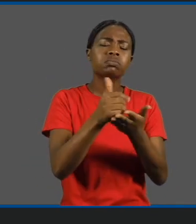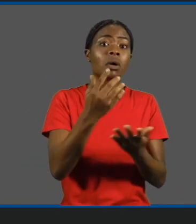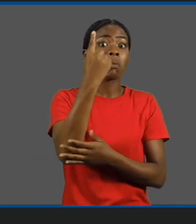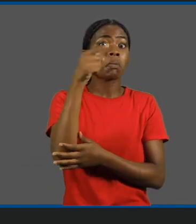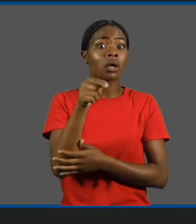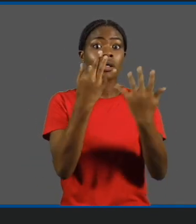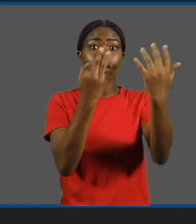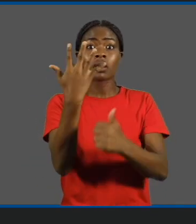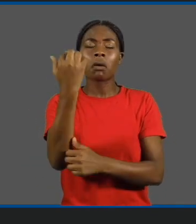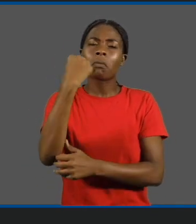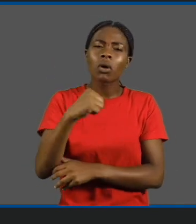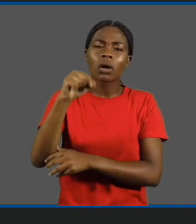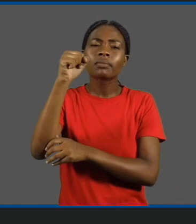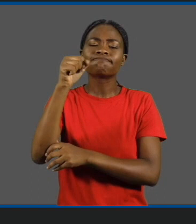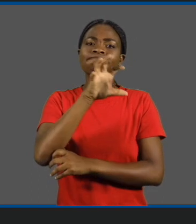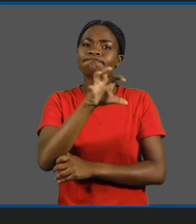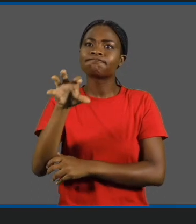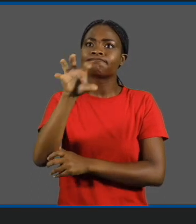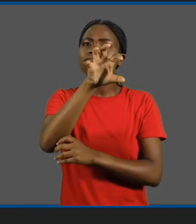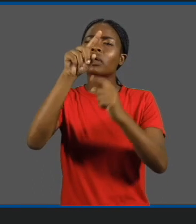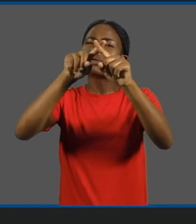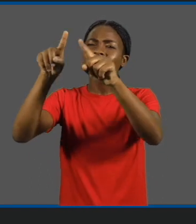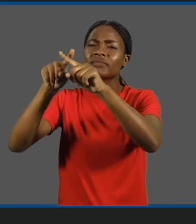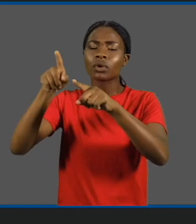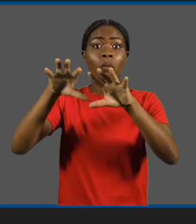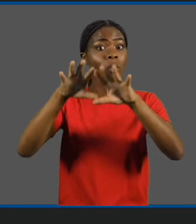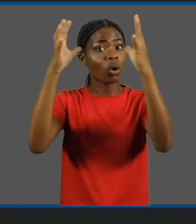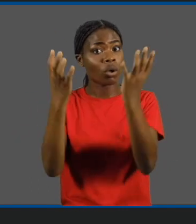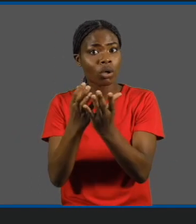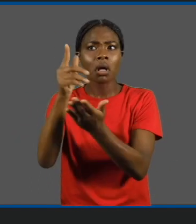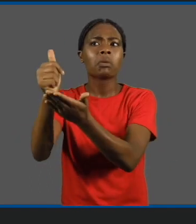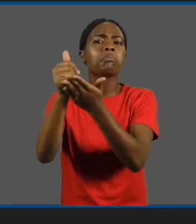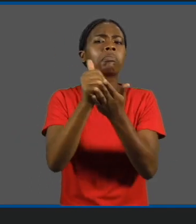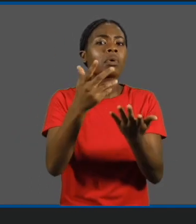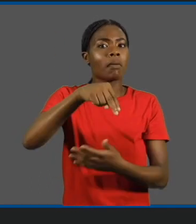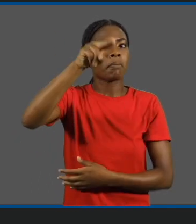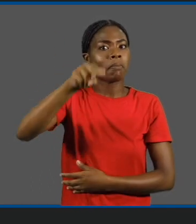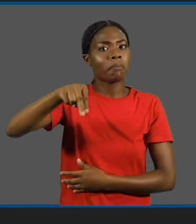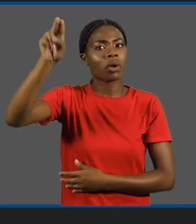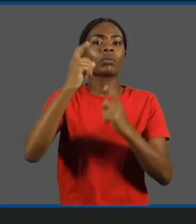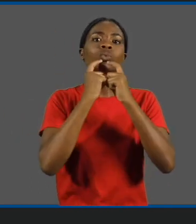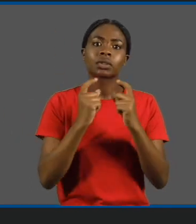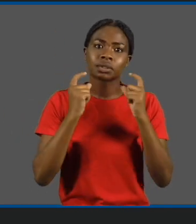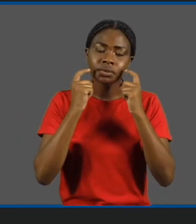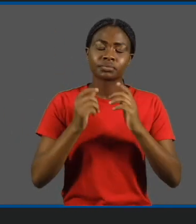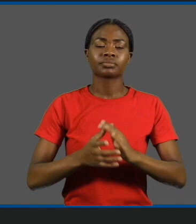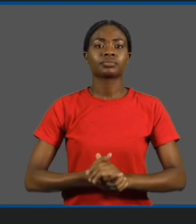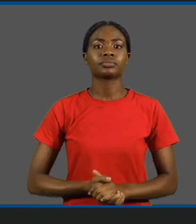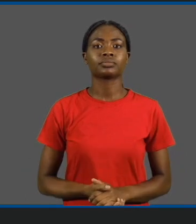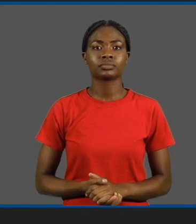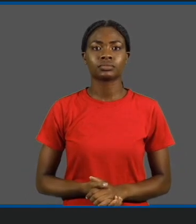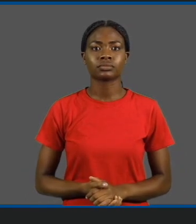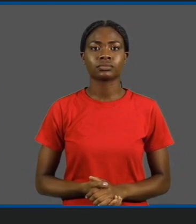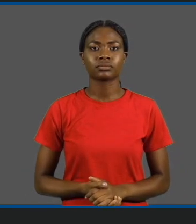à reconstrução do país veio de vários cantos do mundo. Da Noruega, Moçambique recebeu 41 milhões de